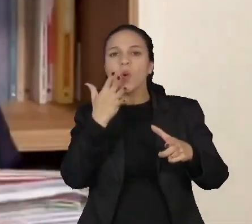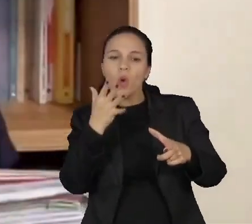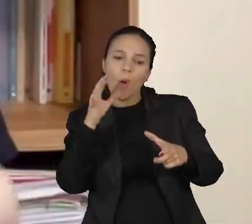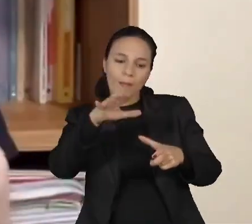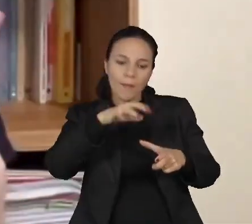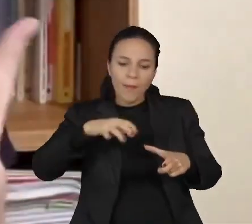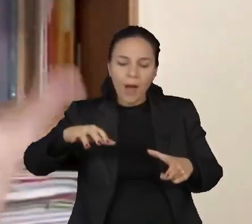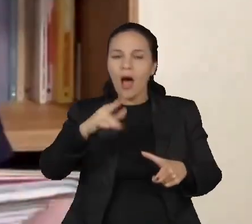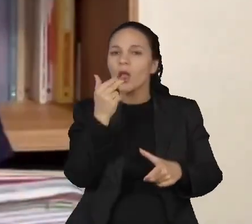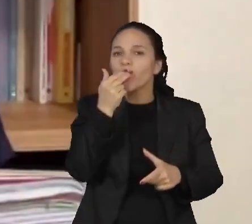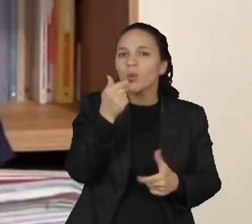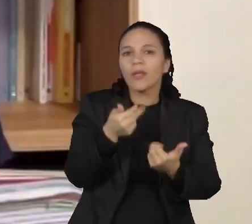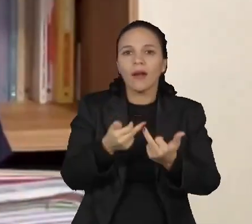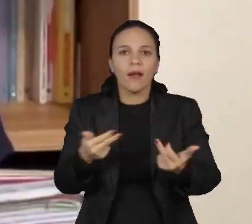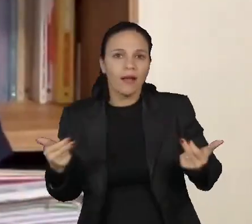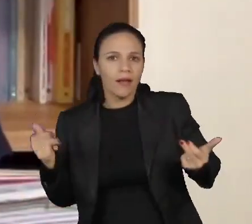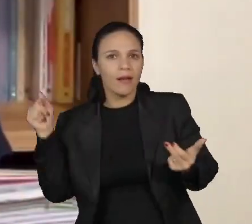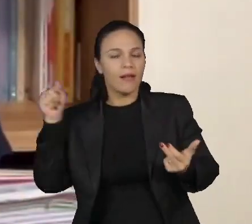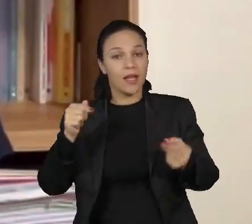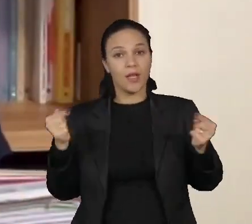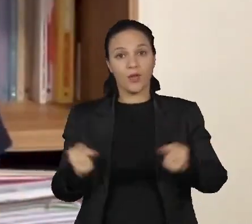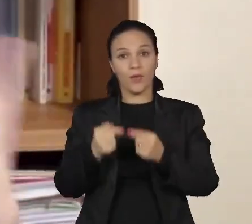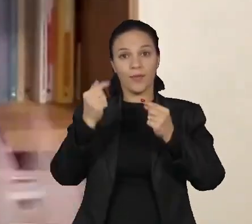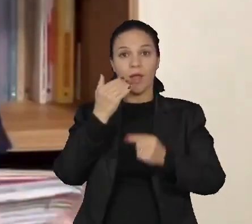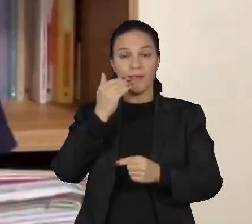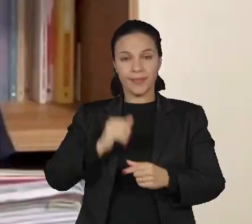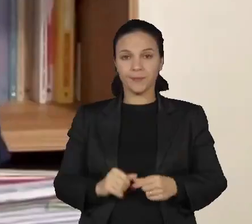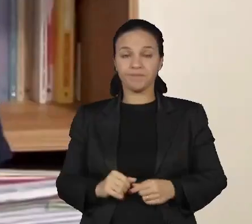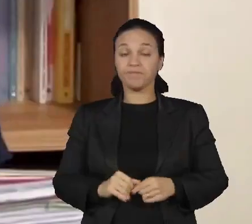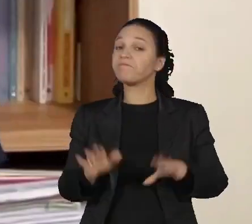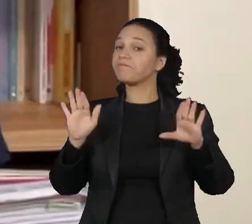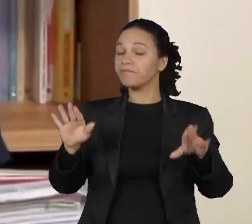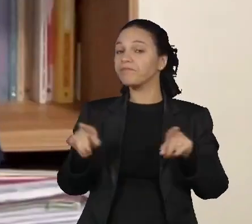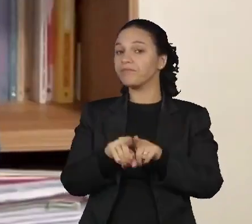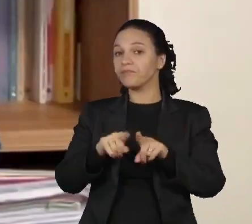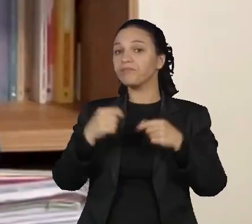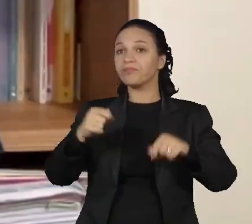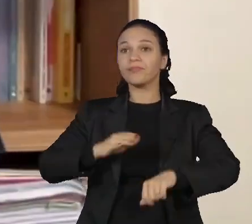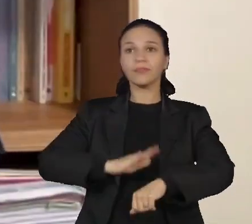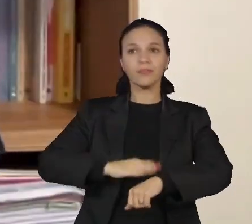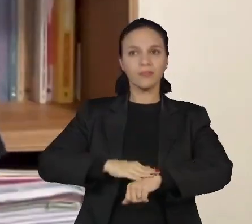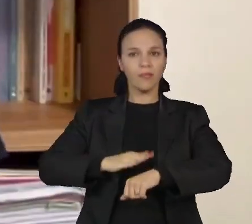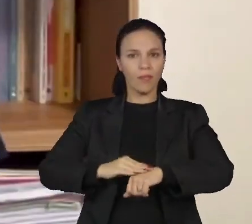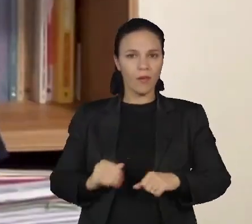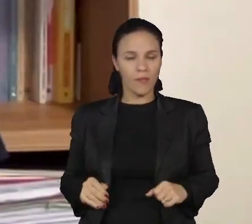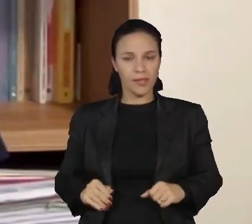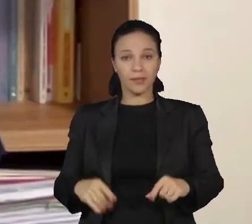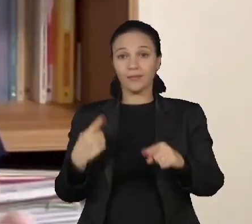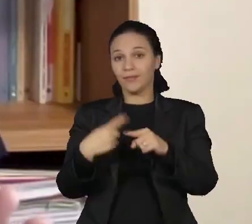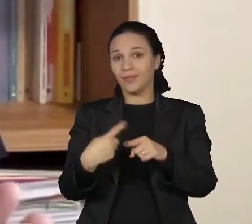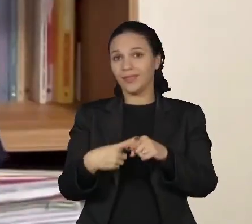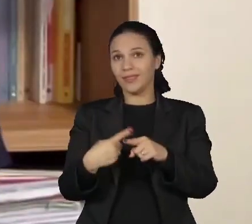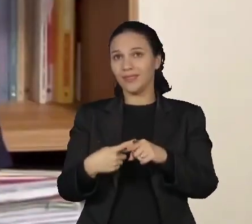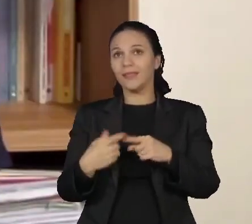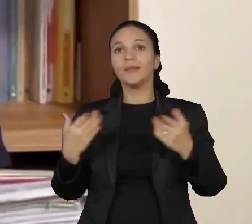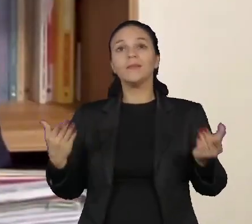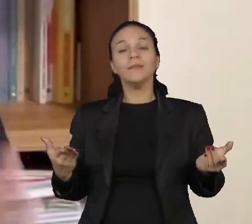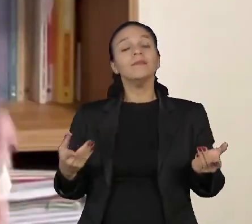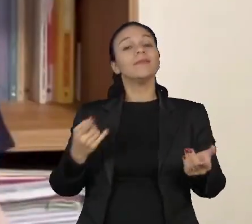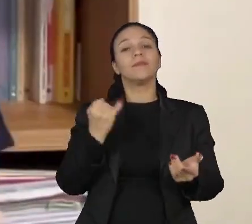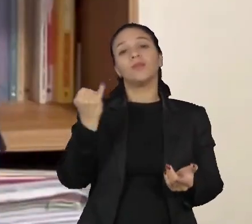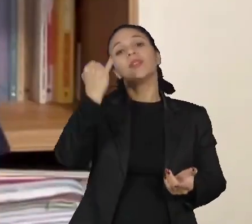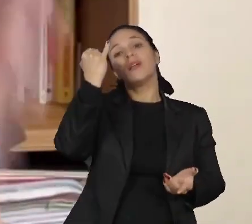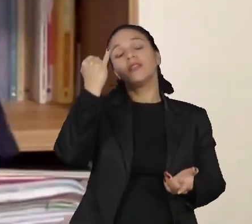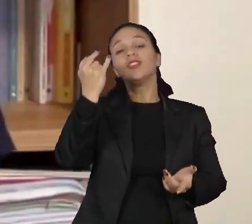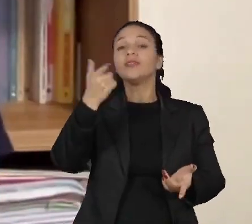tenha nutrientes, que seja adequado para a alimentação dela. Mas a gente tem que falar de tempo também, que hoje é uma coisa absolutamente